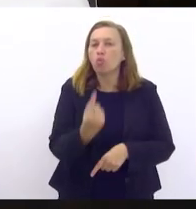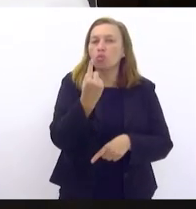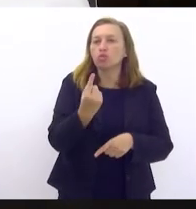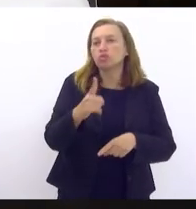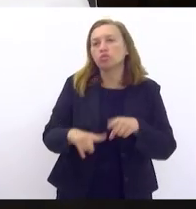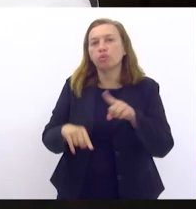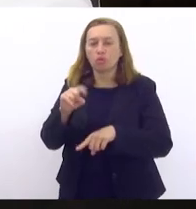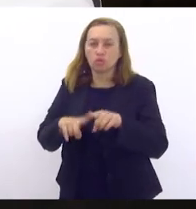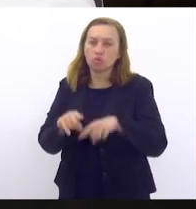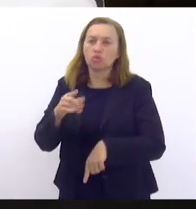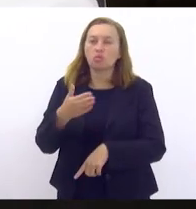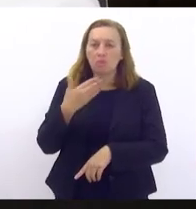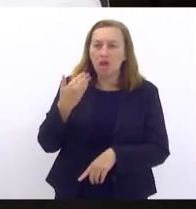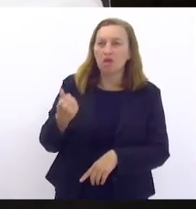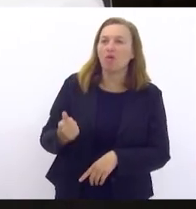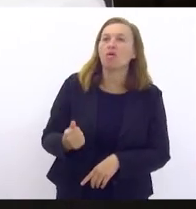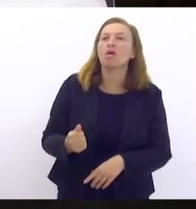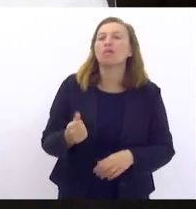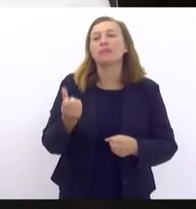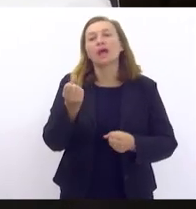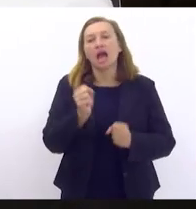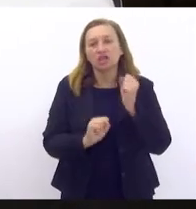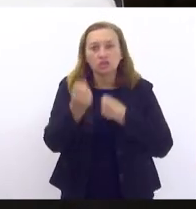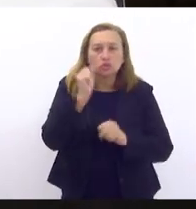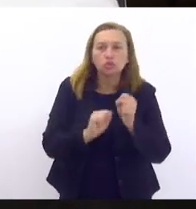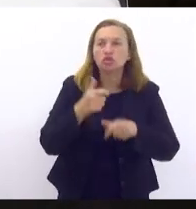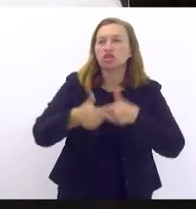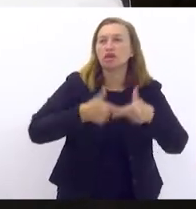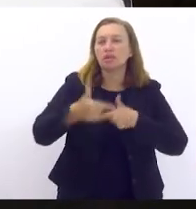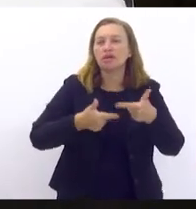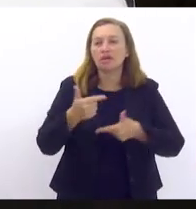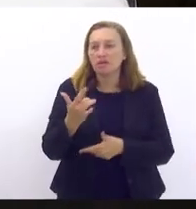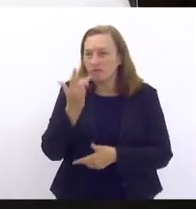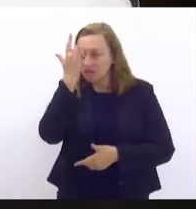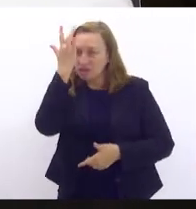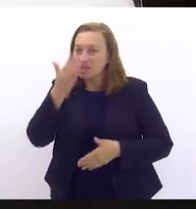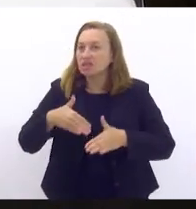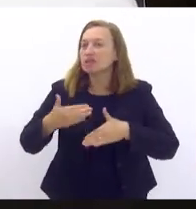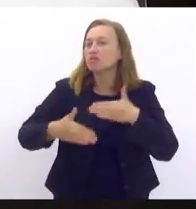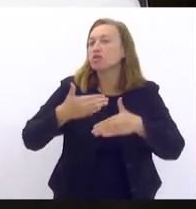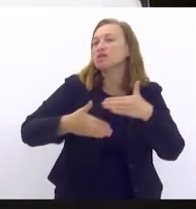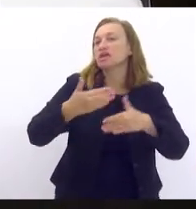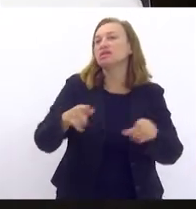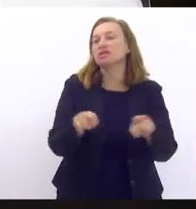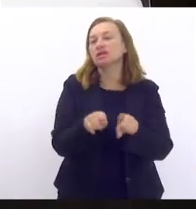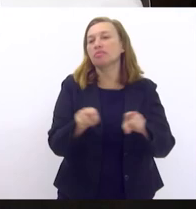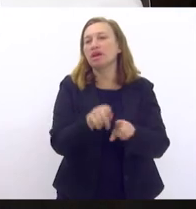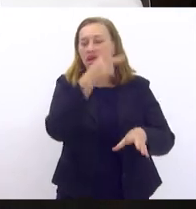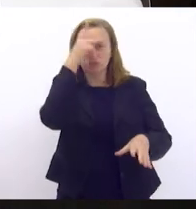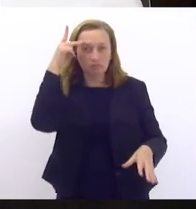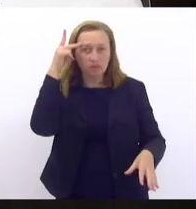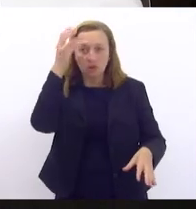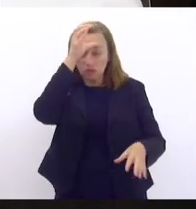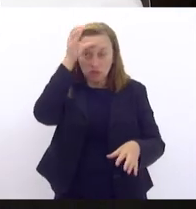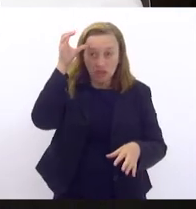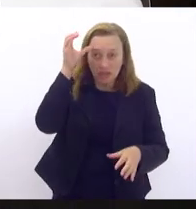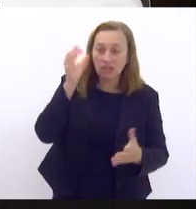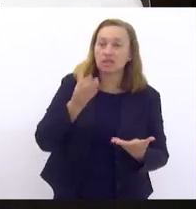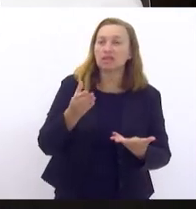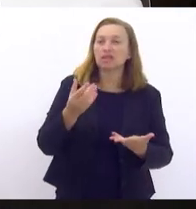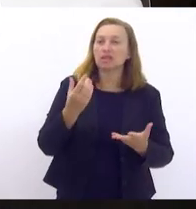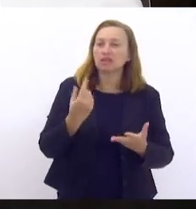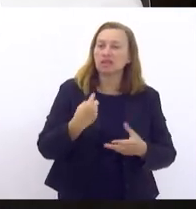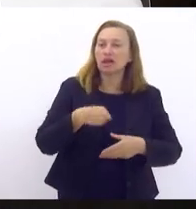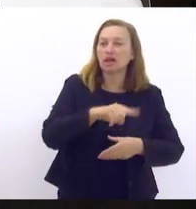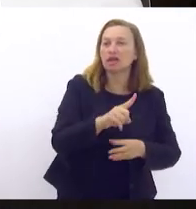e aí cabe a indústria tá trabalhando para que Facilite de fato esse processo e Facilite também para o consumidor saber que tá indo